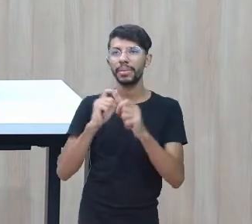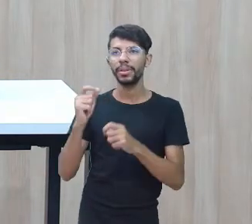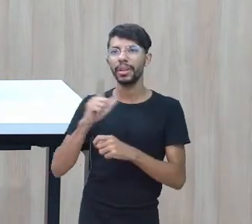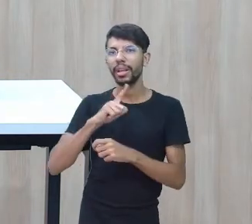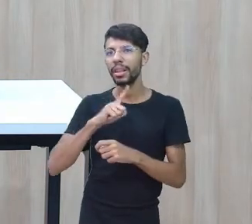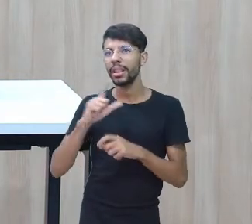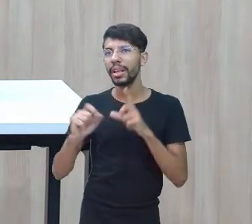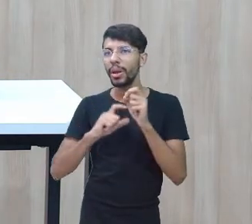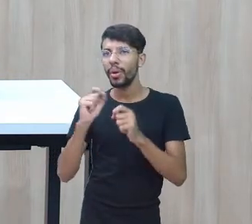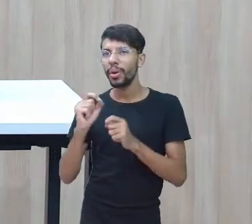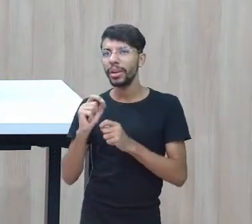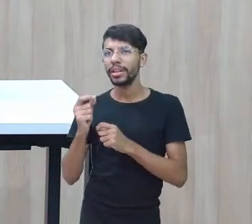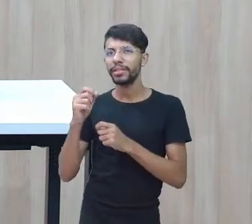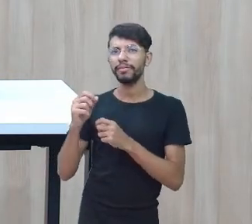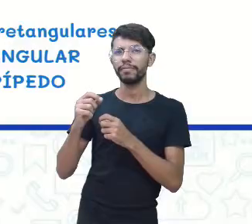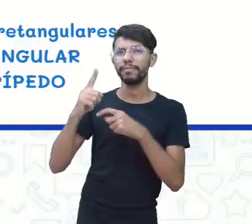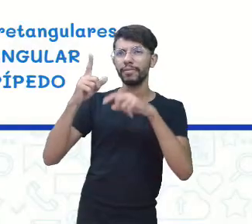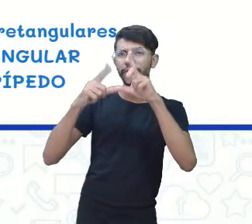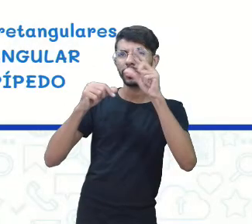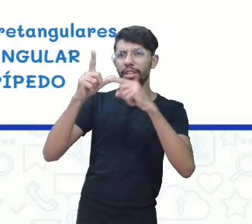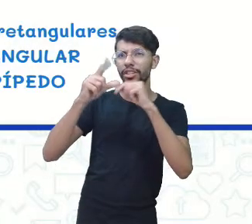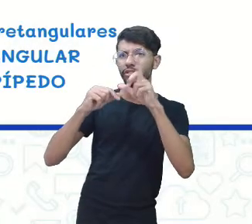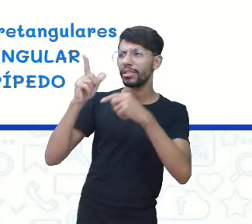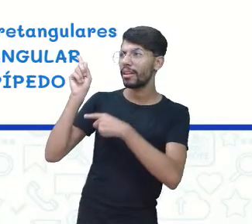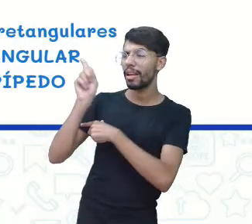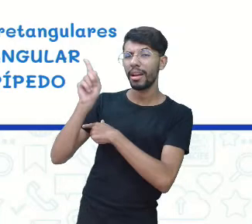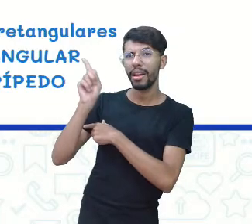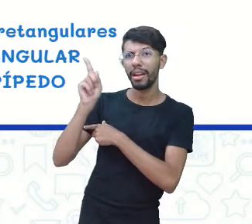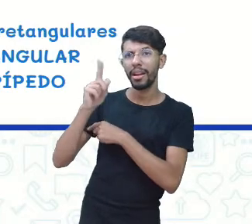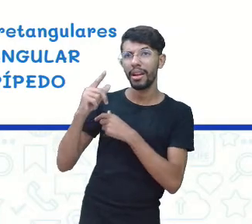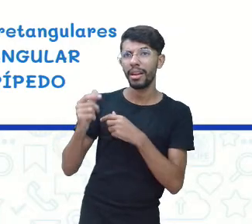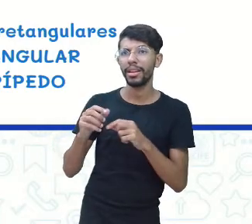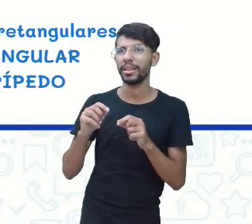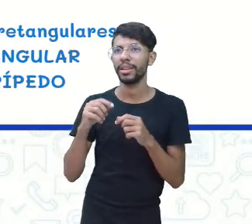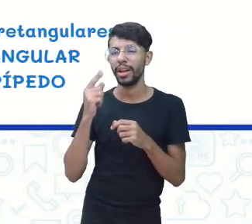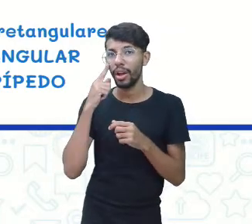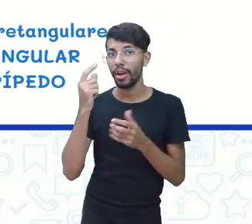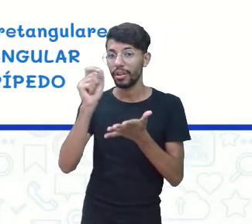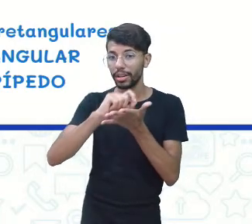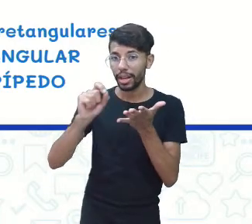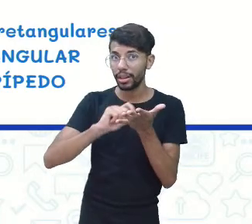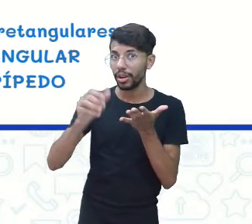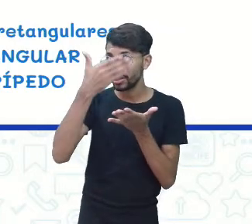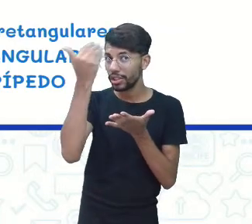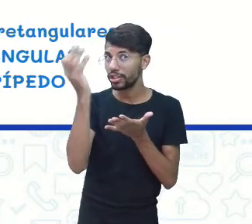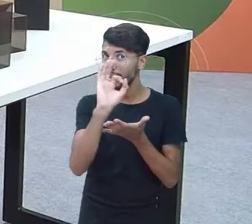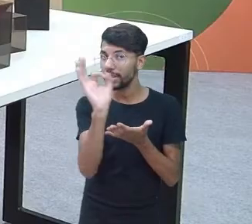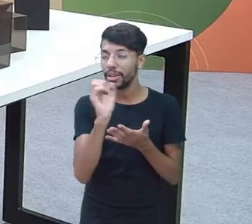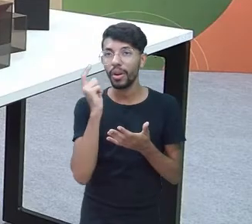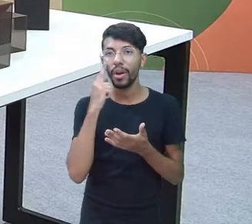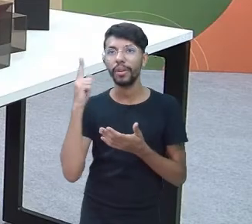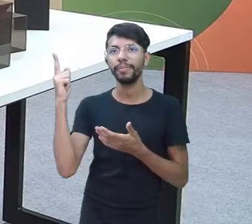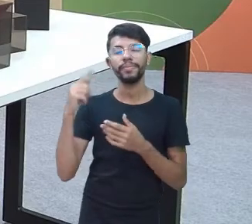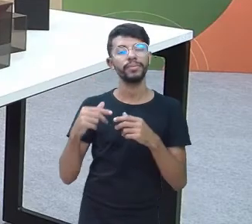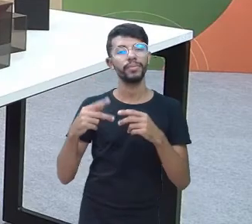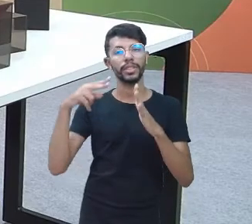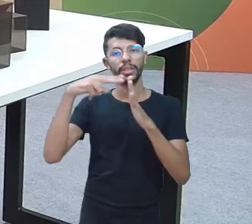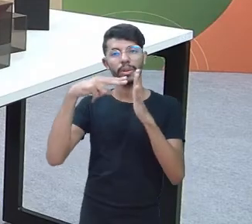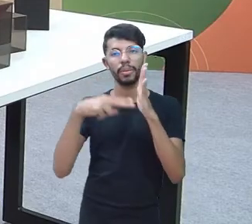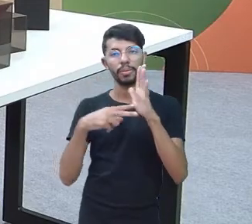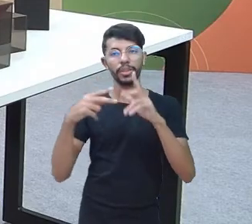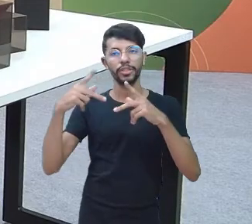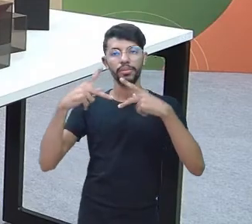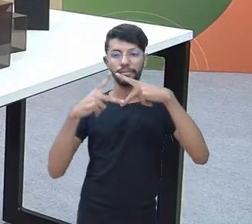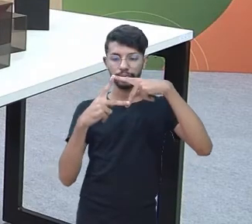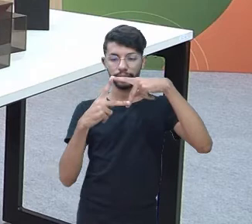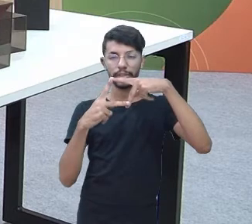aqui, ó. Por que tem um asterisco aí? Essa parte anota para não esquecer. Esse prisma quadrangular, ele pode